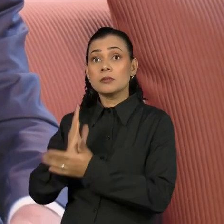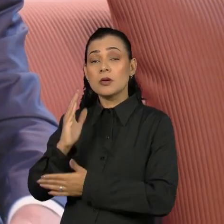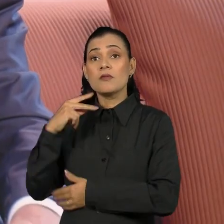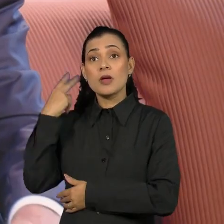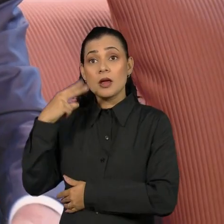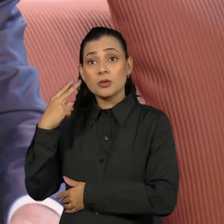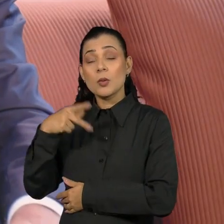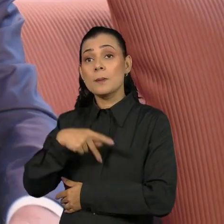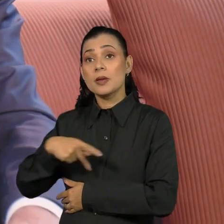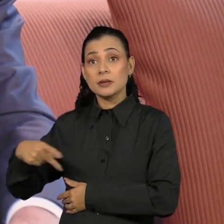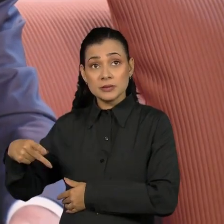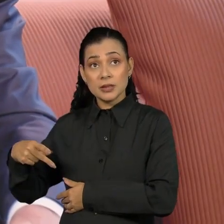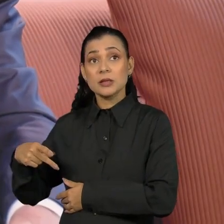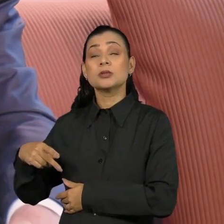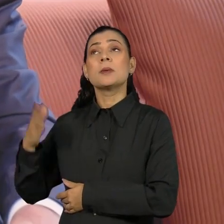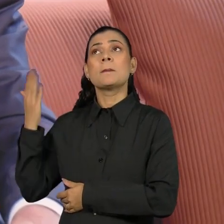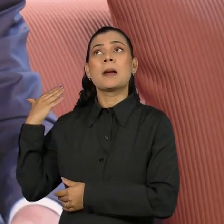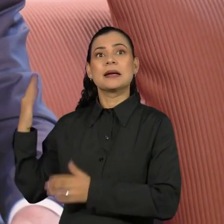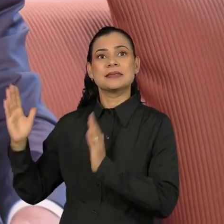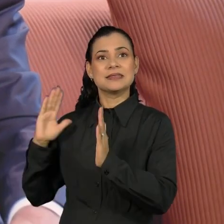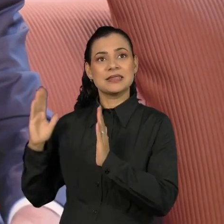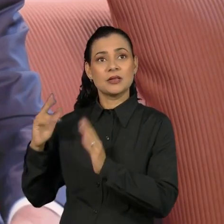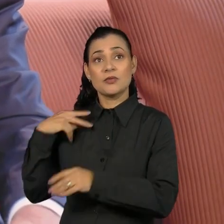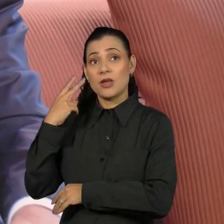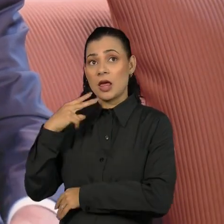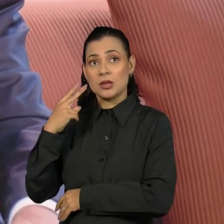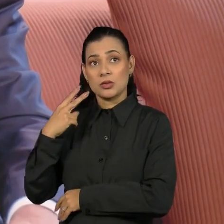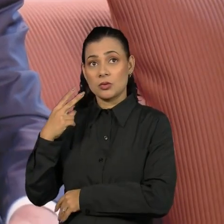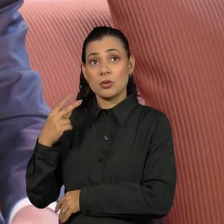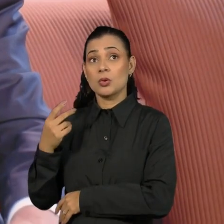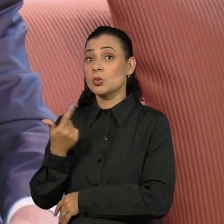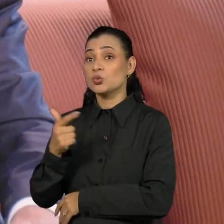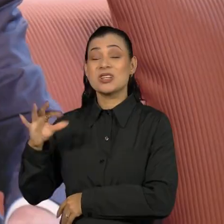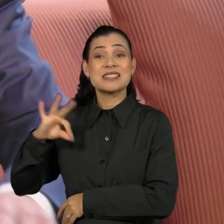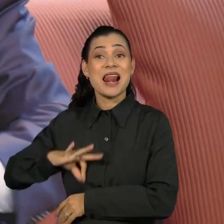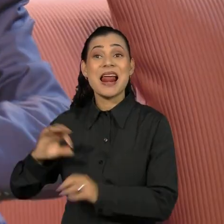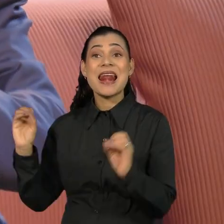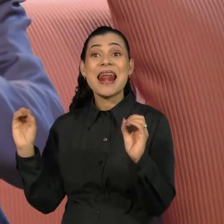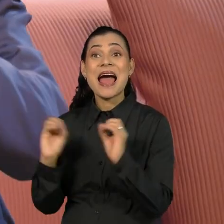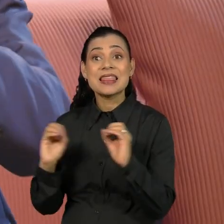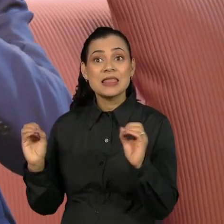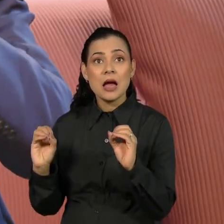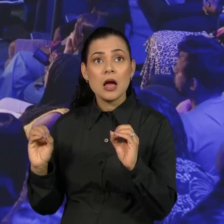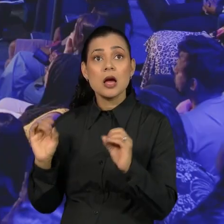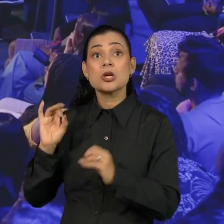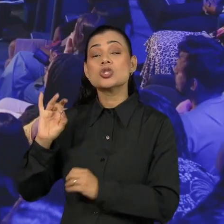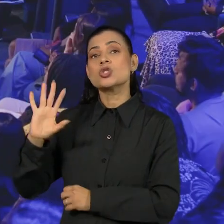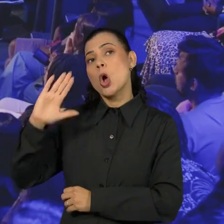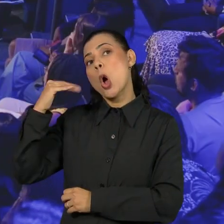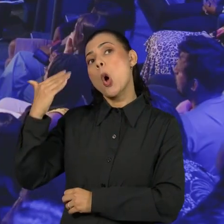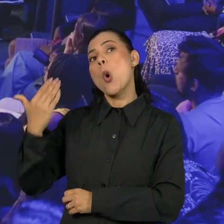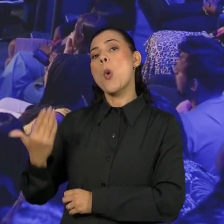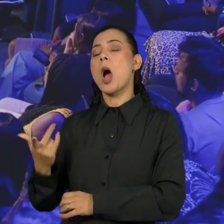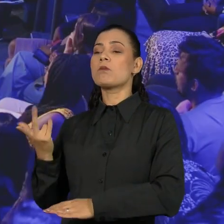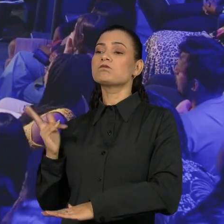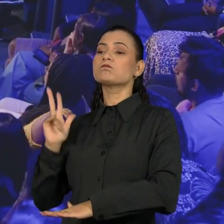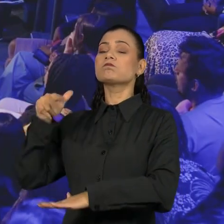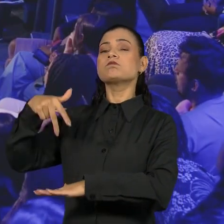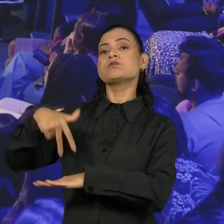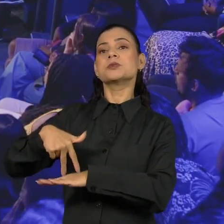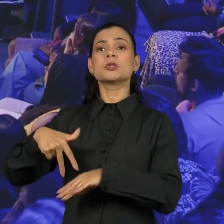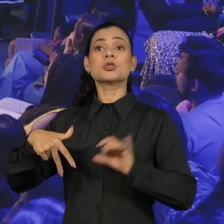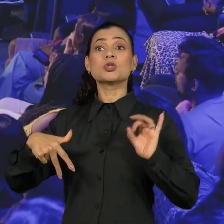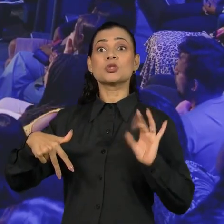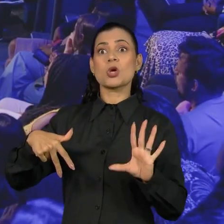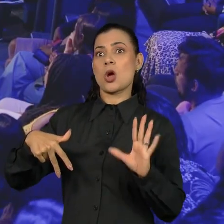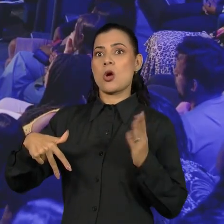presidente da Câmara. Naquele tempo, o vereador não ganhava 1 centavo. Era uma honra você... Com vocação, vontade de